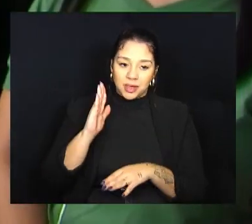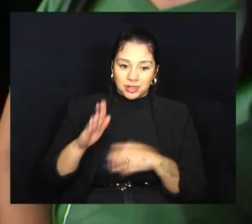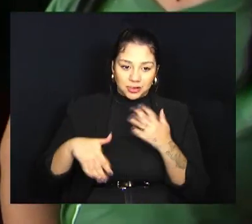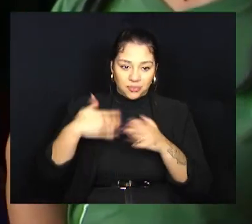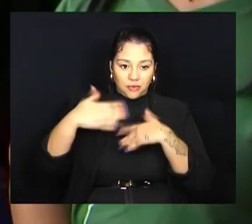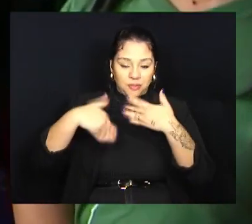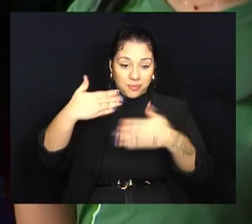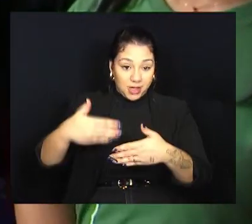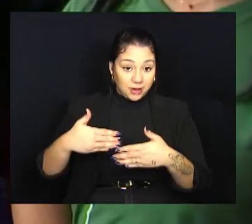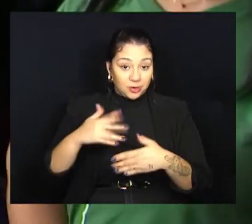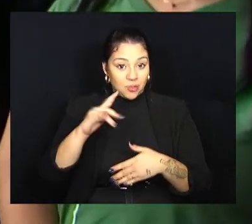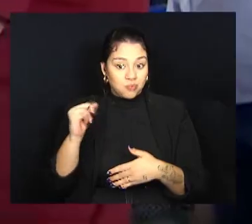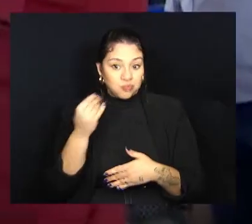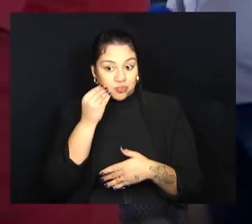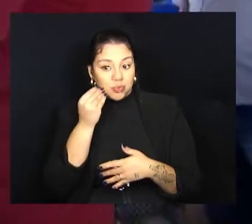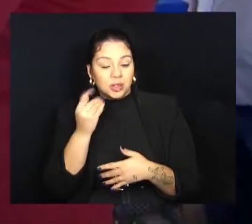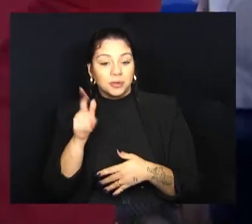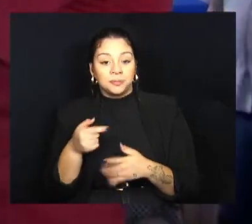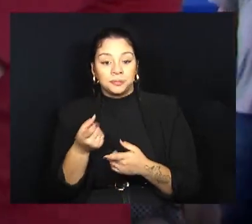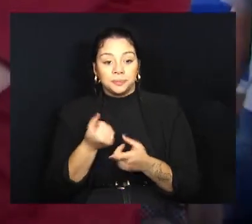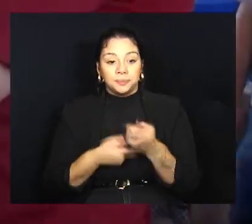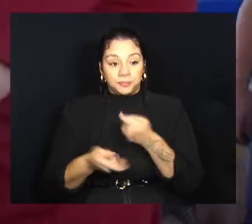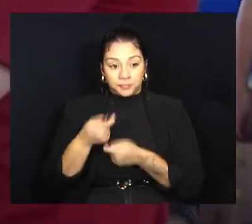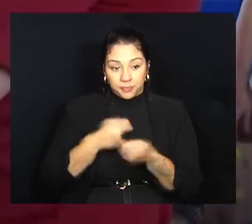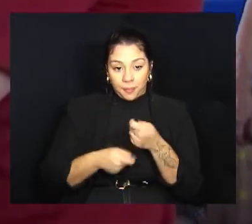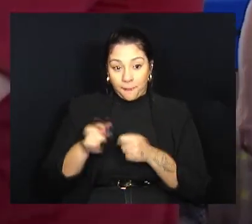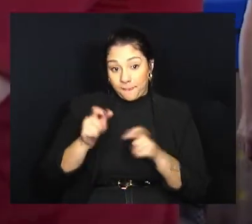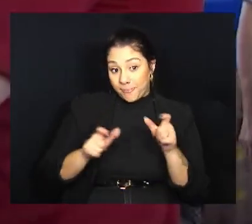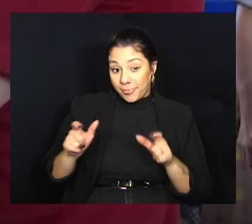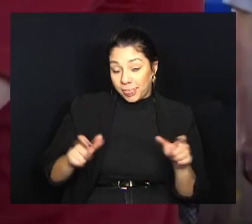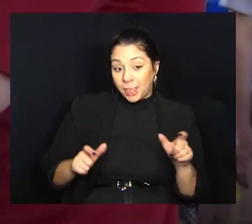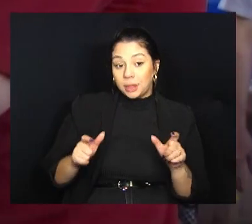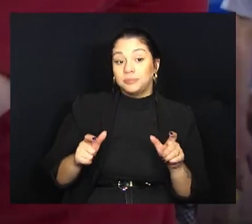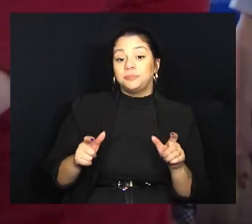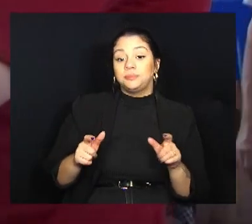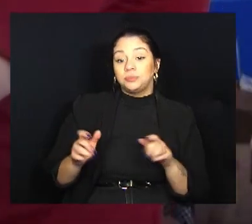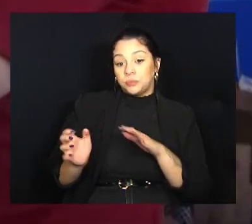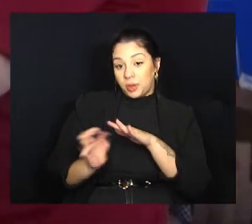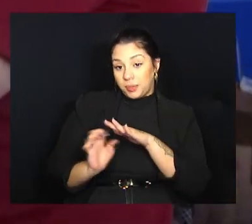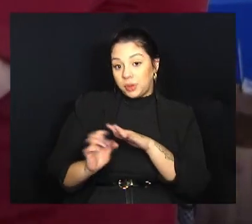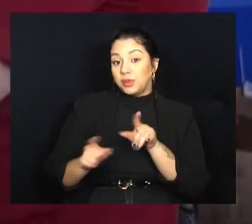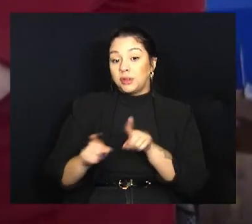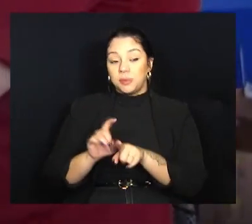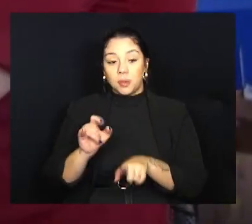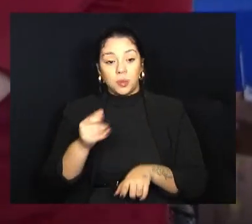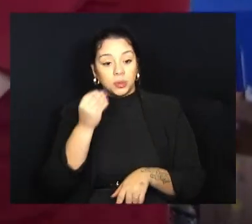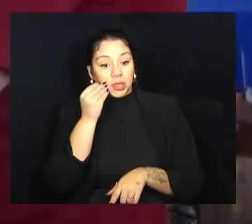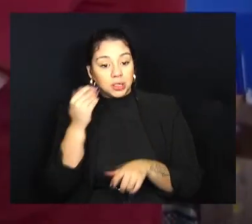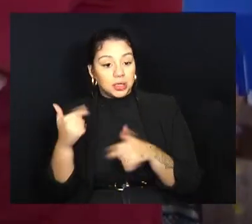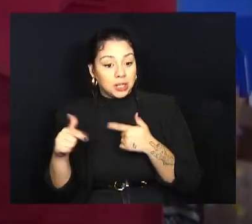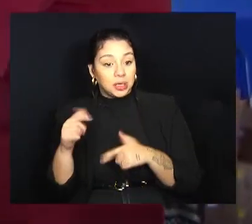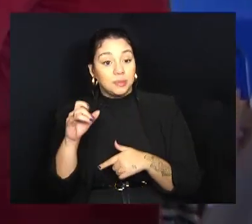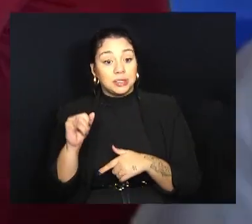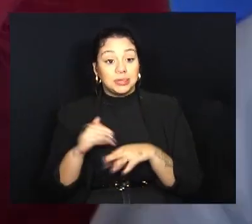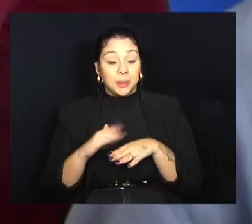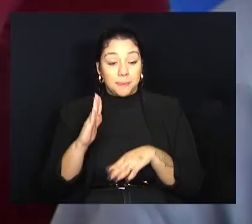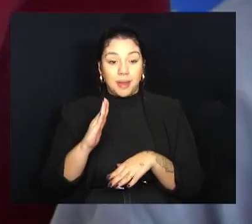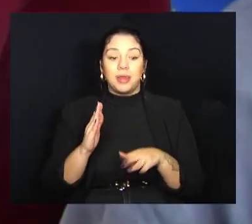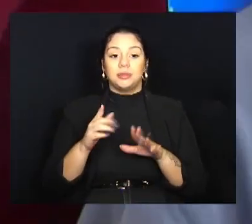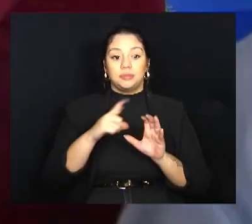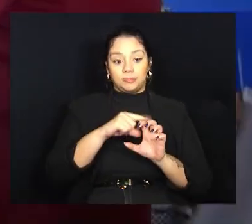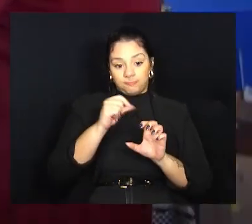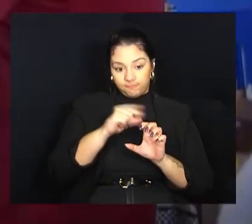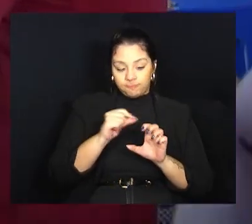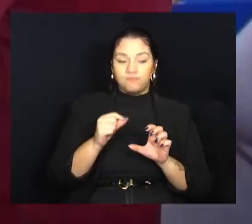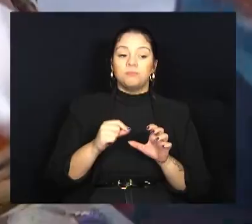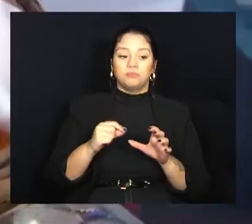desenvolvimento, oportunidades de renda para aquele que é empreendedor e oportunidade de emprego. Quanto mais o empreendedor puder aí